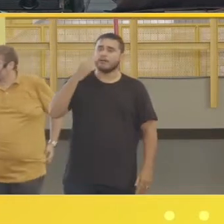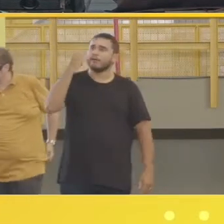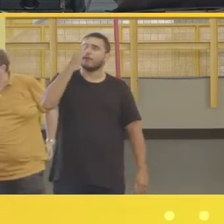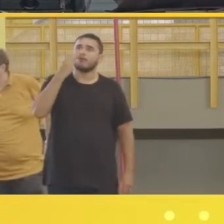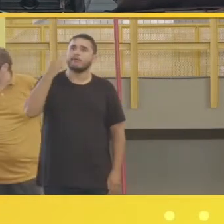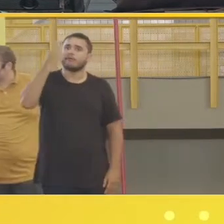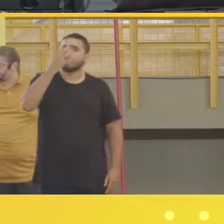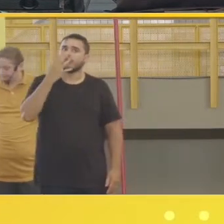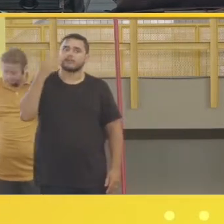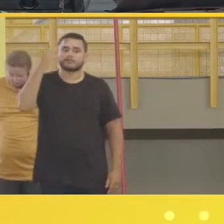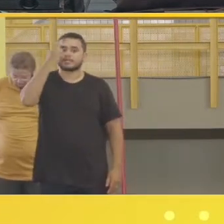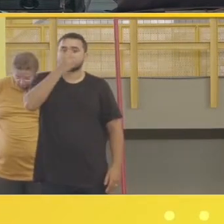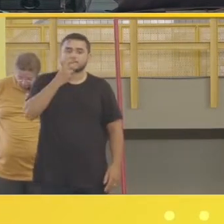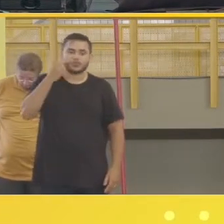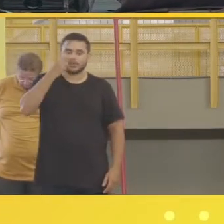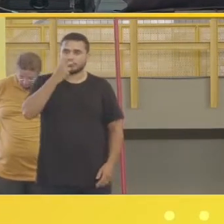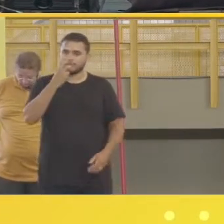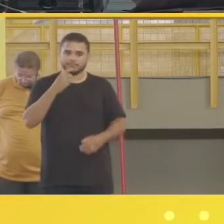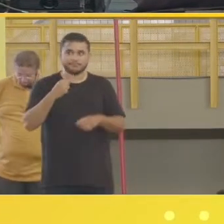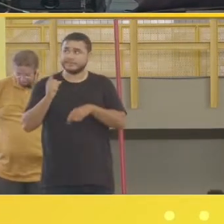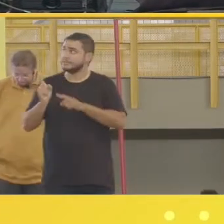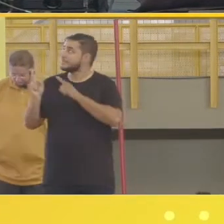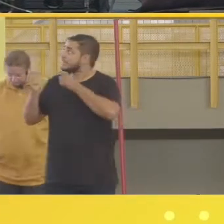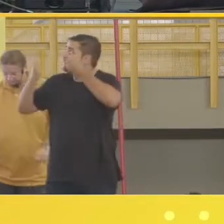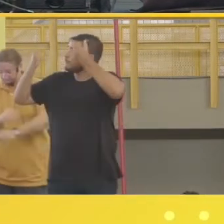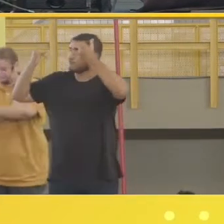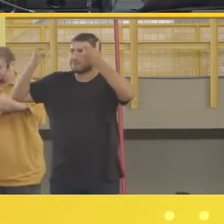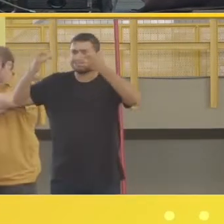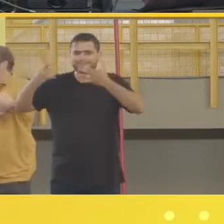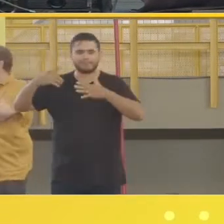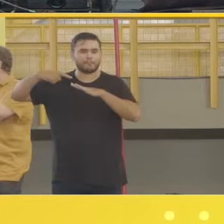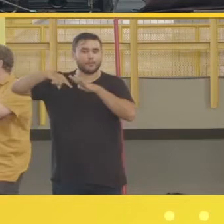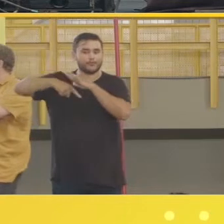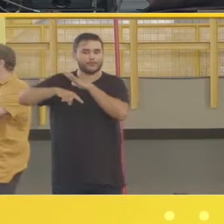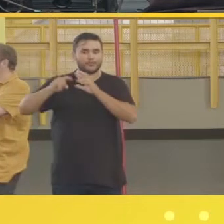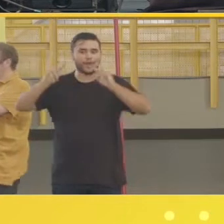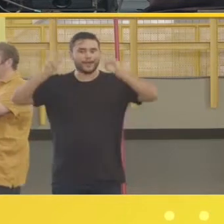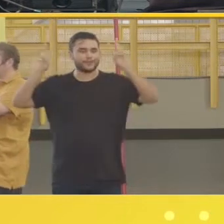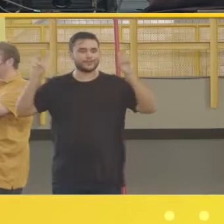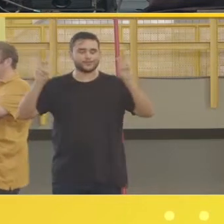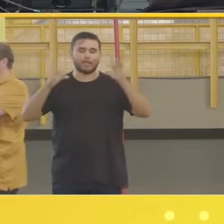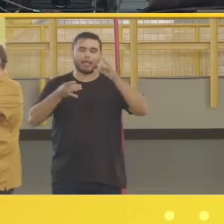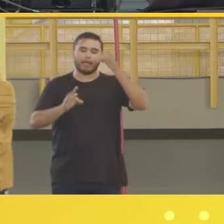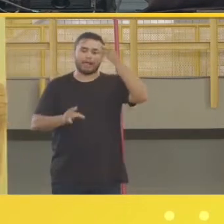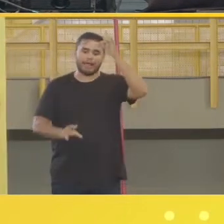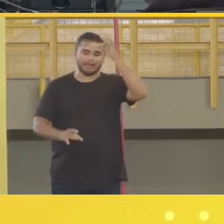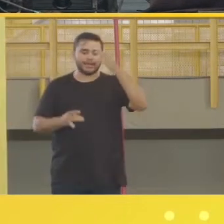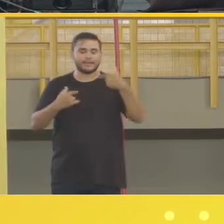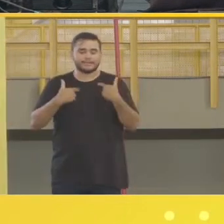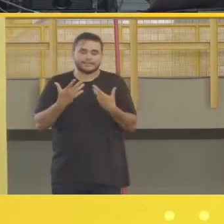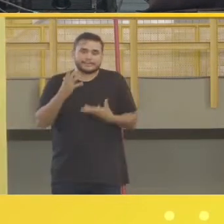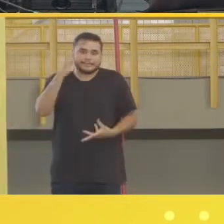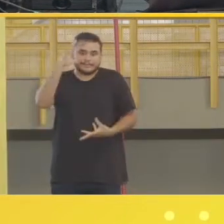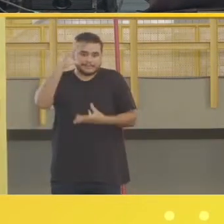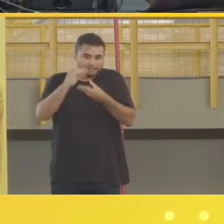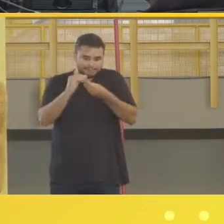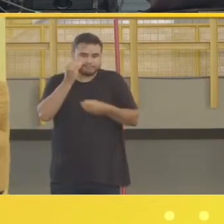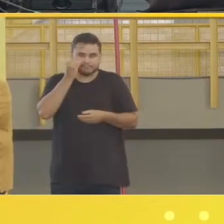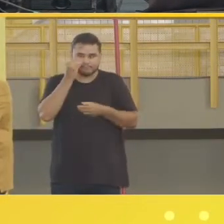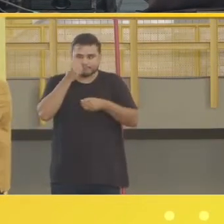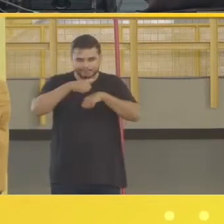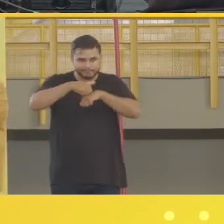4, 5 horas com vocês, seria pouco frente à dimensão da temática que nós vamos abordar a partir de